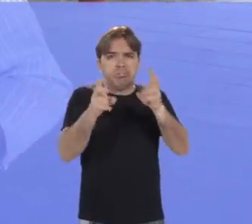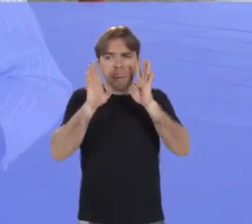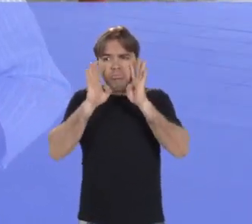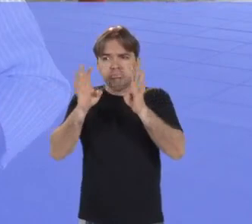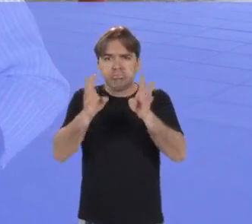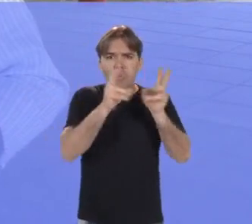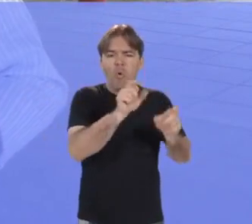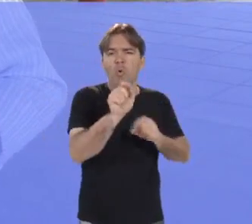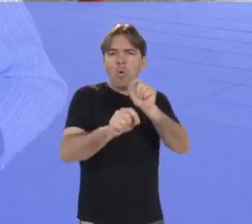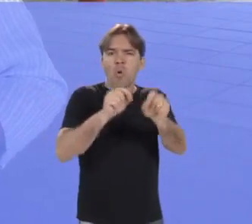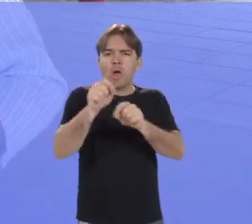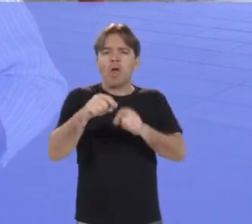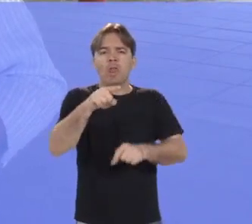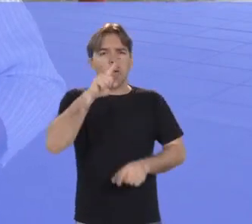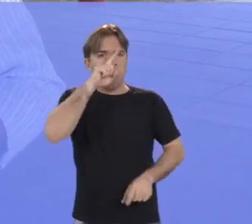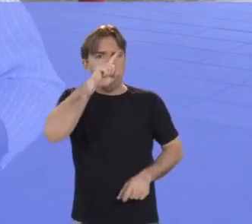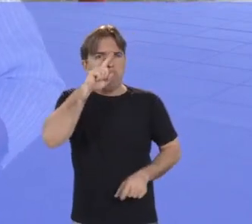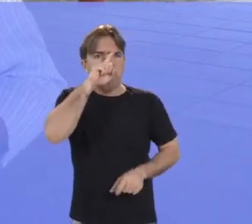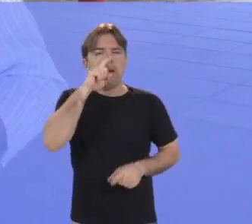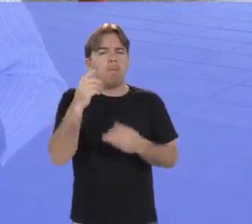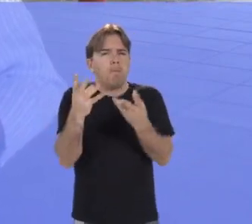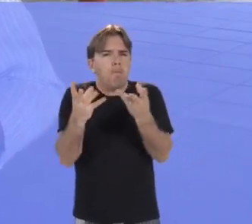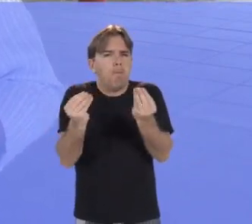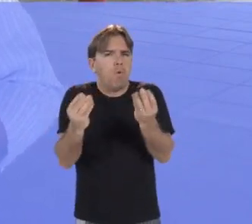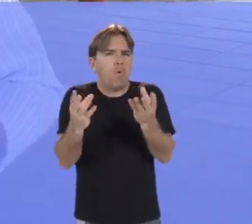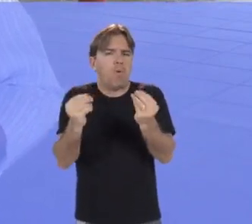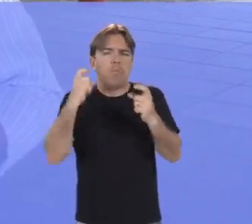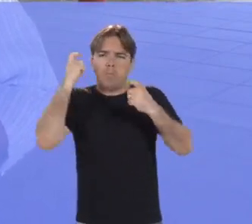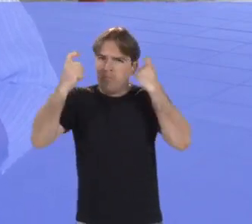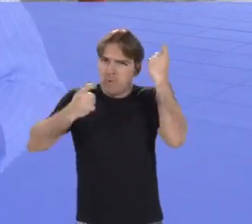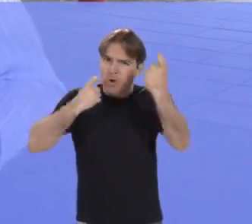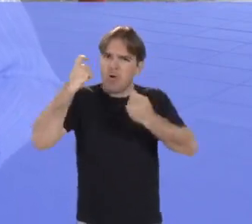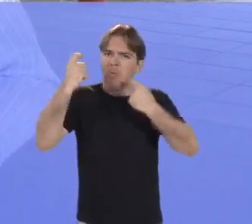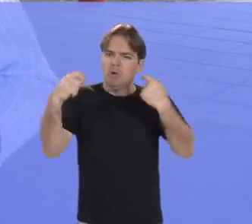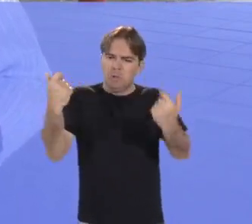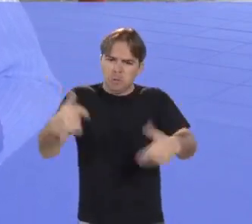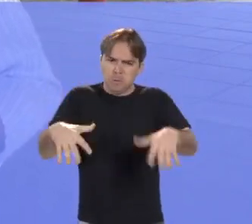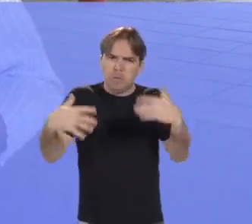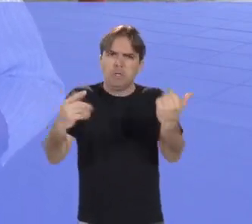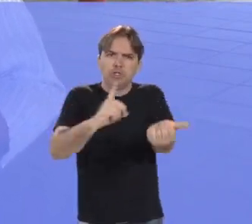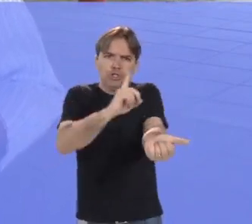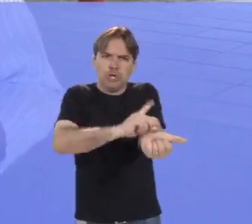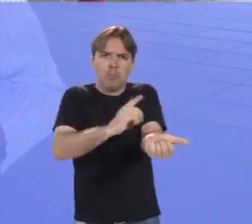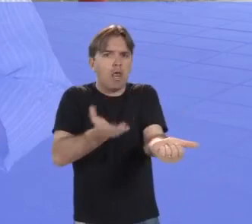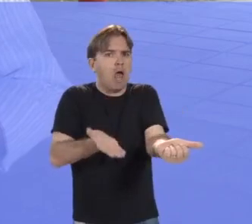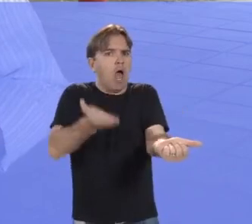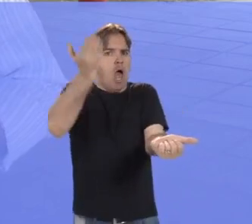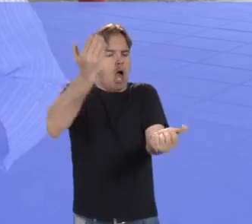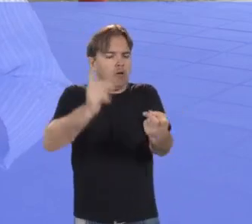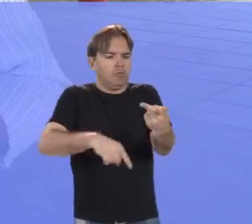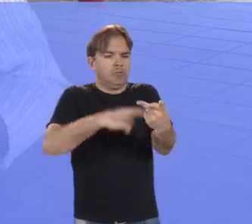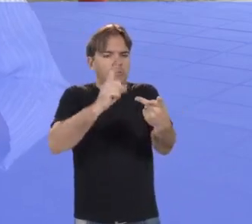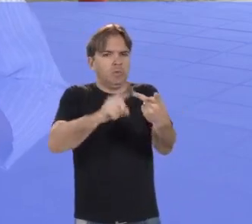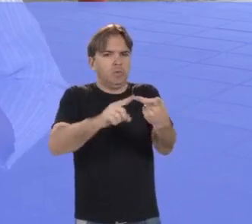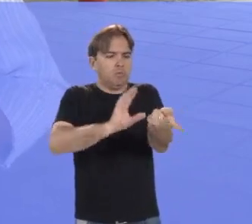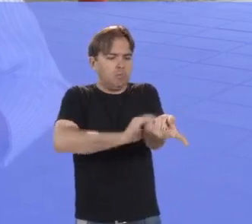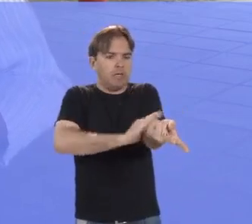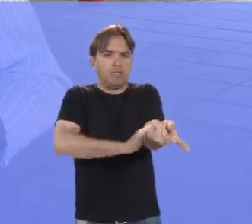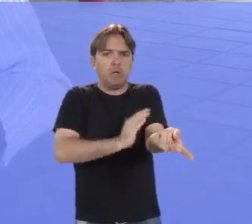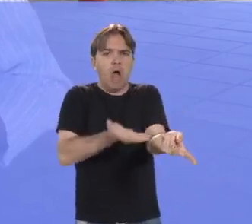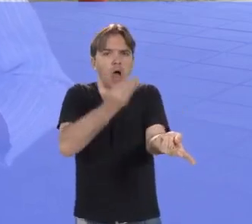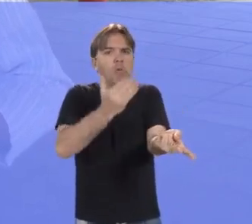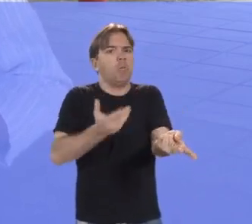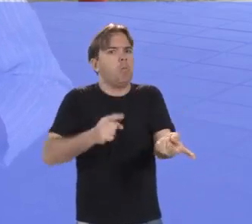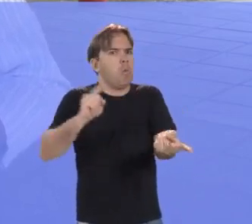risco de uma forma bem preocupante, ou seja, o índice de diabetes é muito alto, o índice de hipertensão é muito